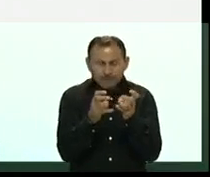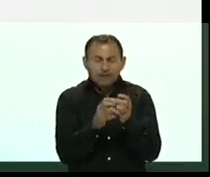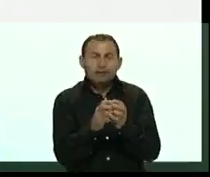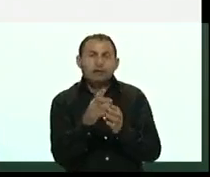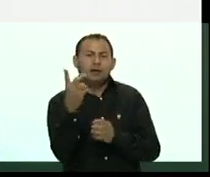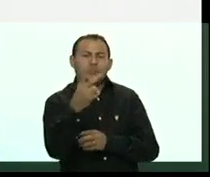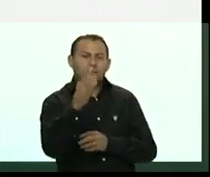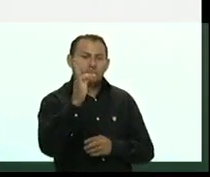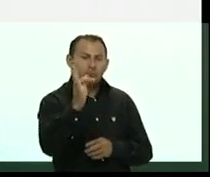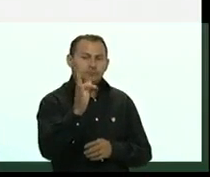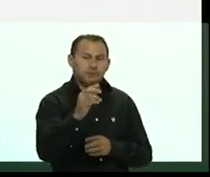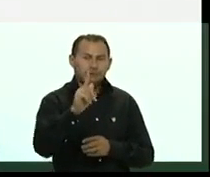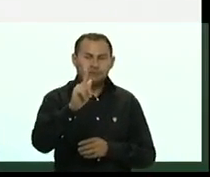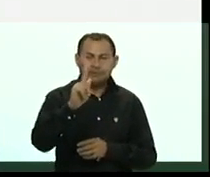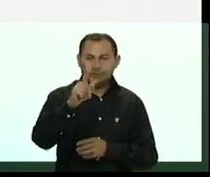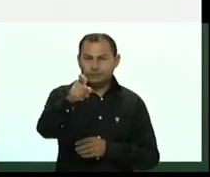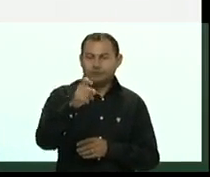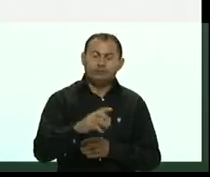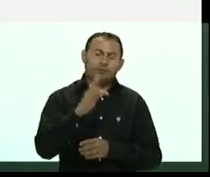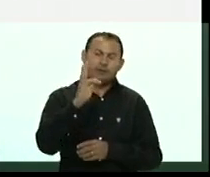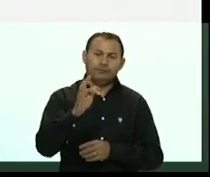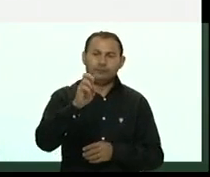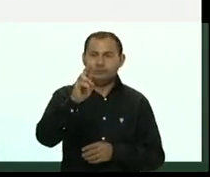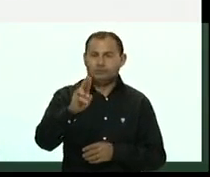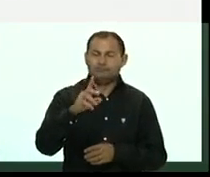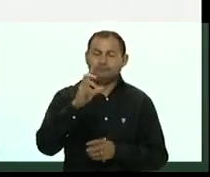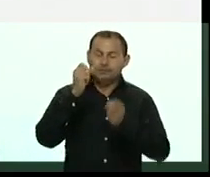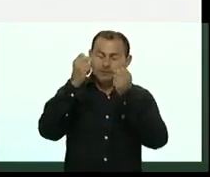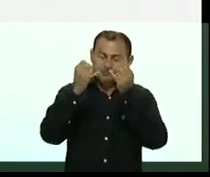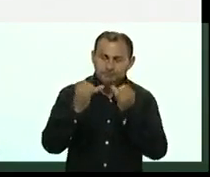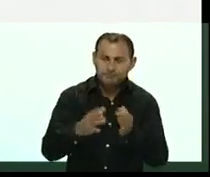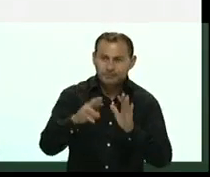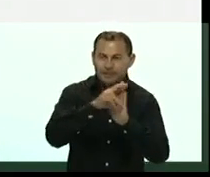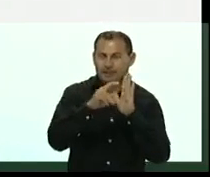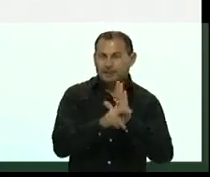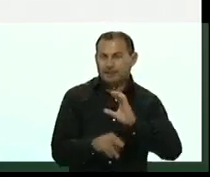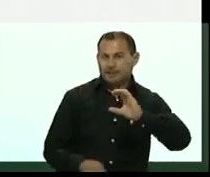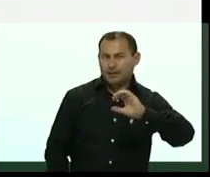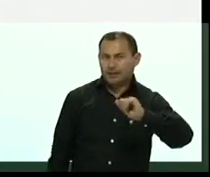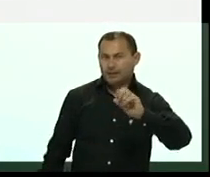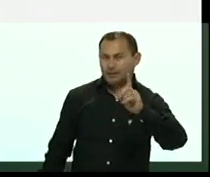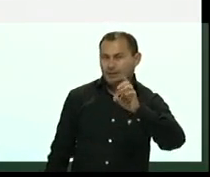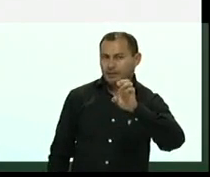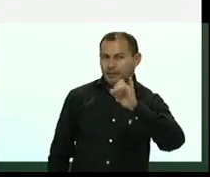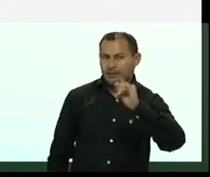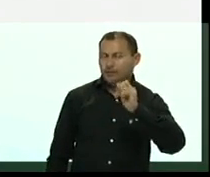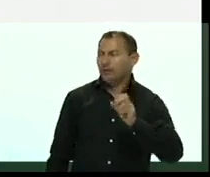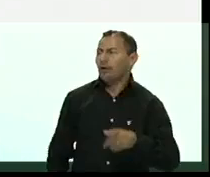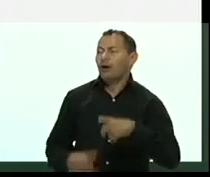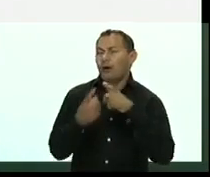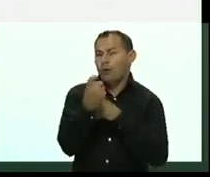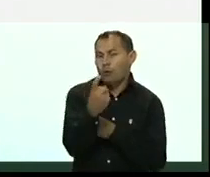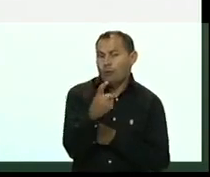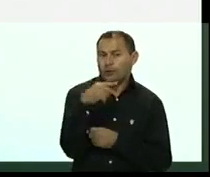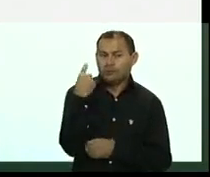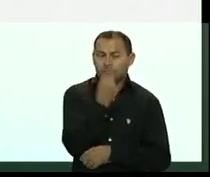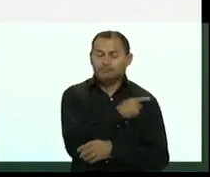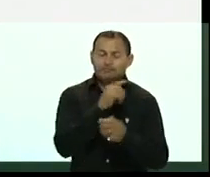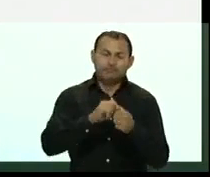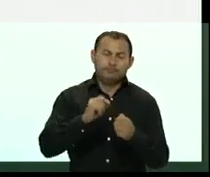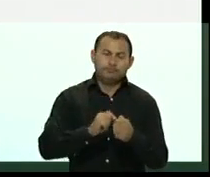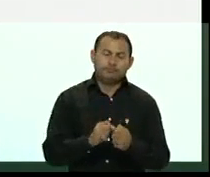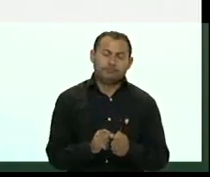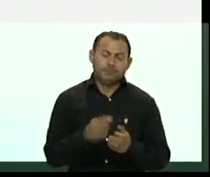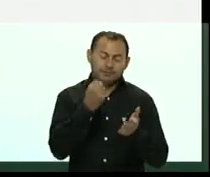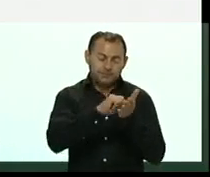duas funções, o g de x e o f de u, porque a gente vai trabalhar com a regra da cadeia. Tá? Então, a única coisa que nós fizemos